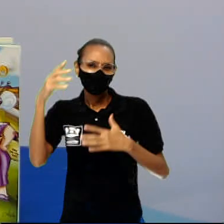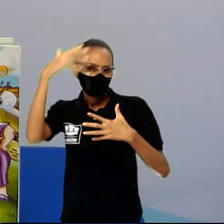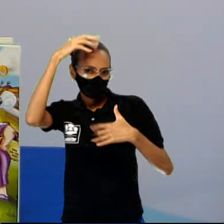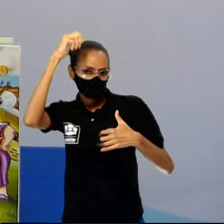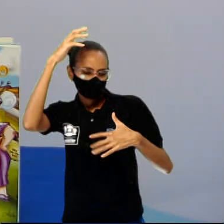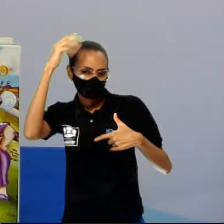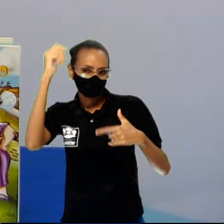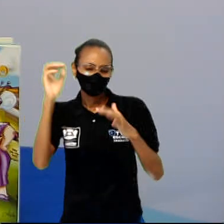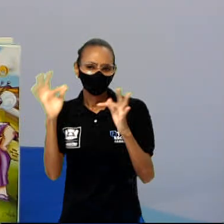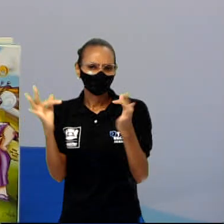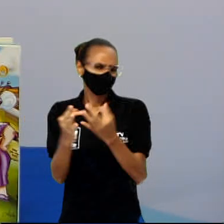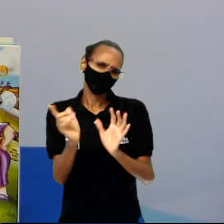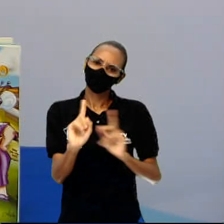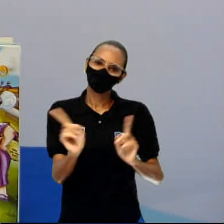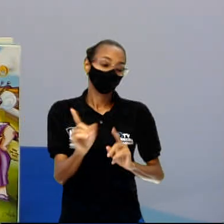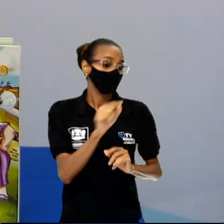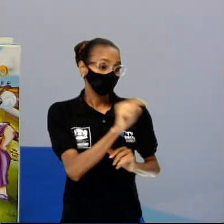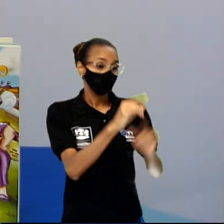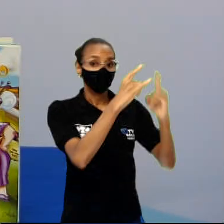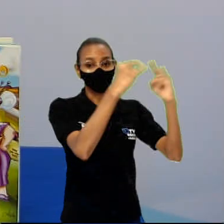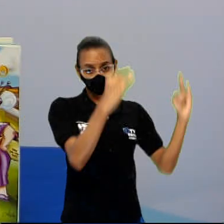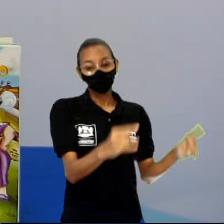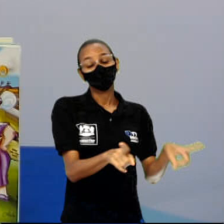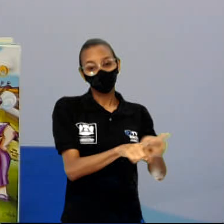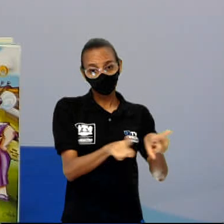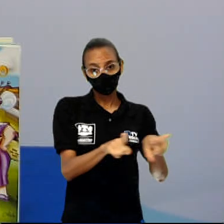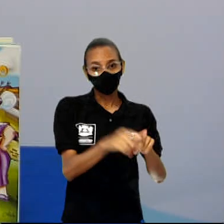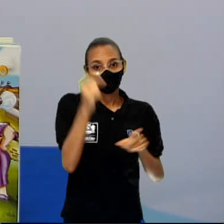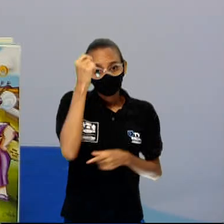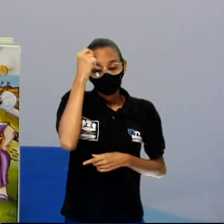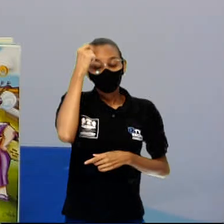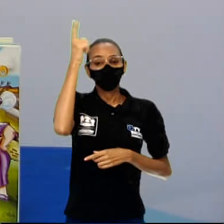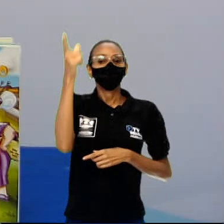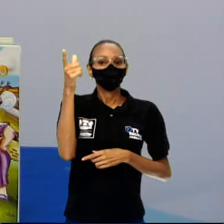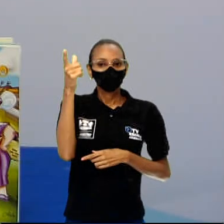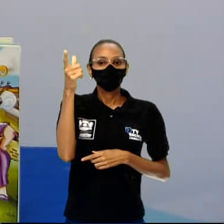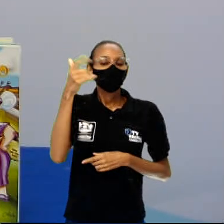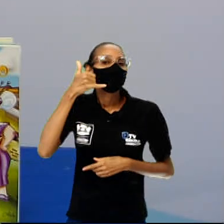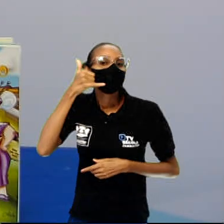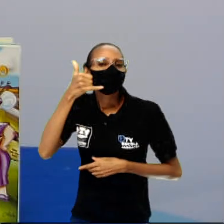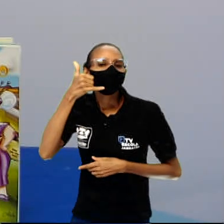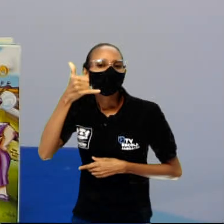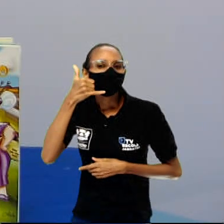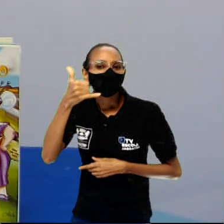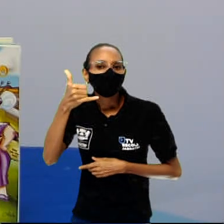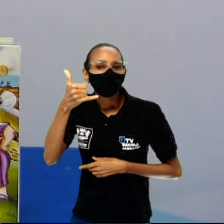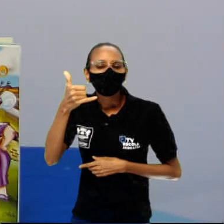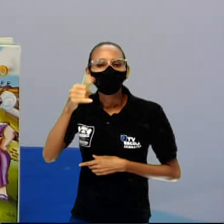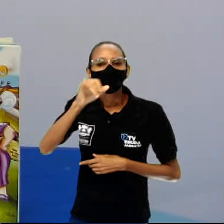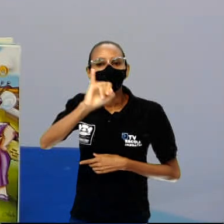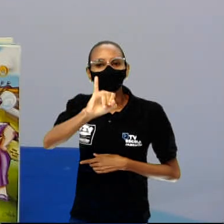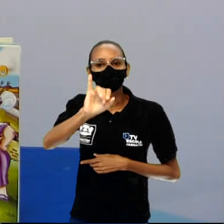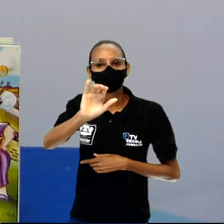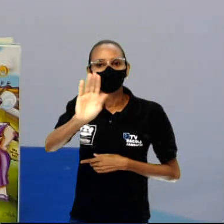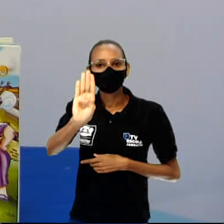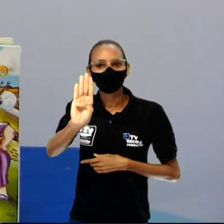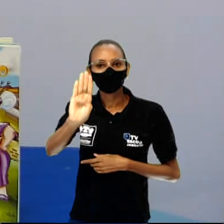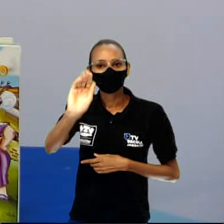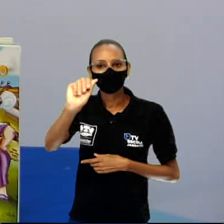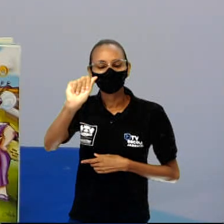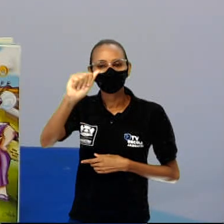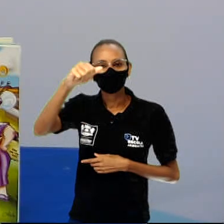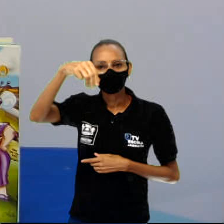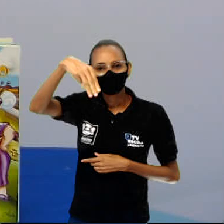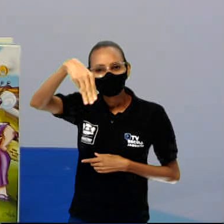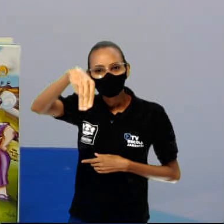Tinha muitos outros animais ali. E ela teve uma ideia. Ligou para o Ibama, fez uma denúncia que